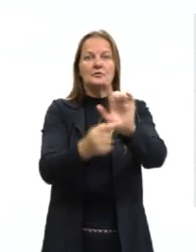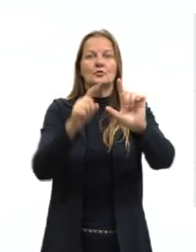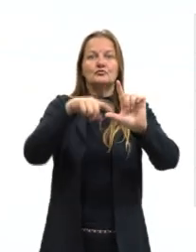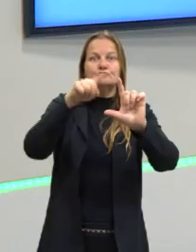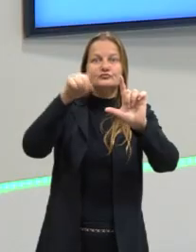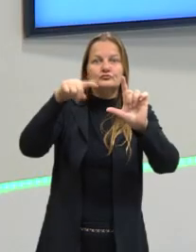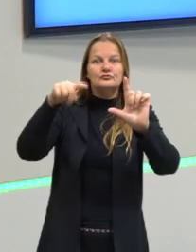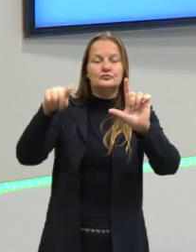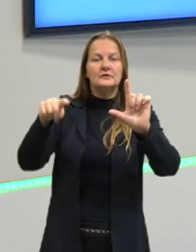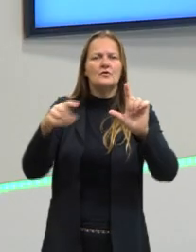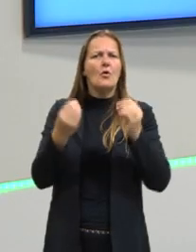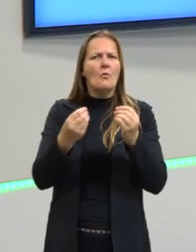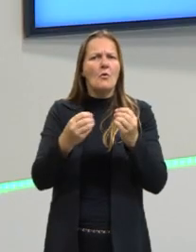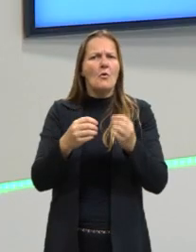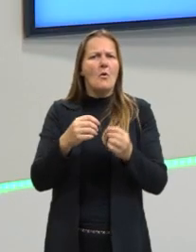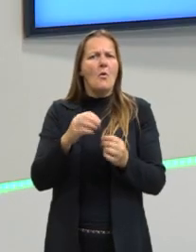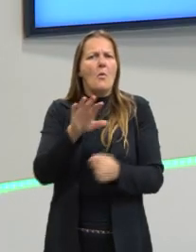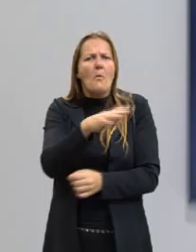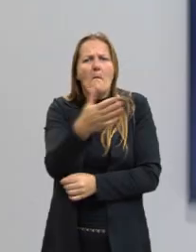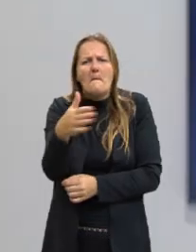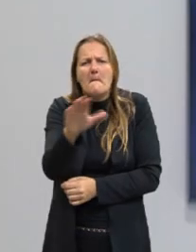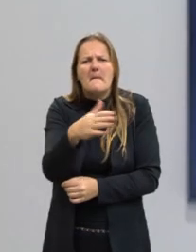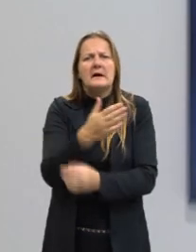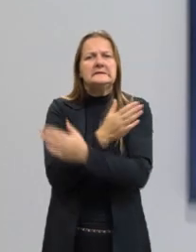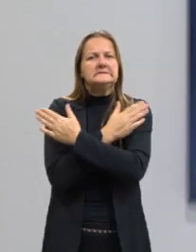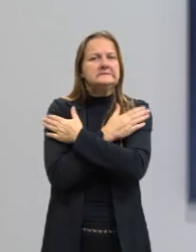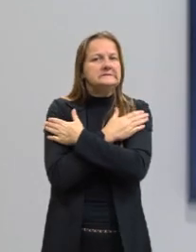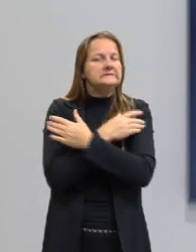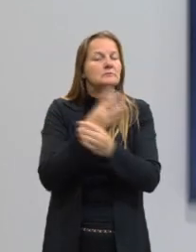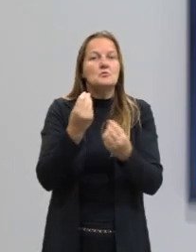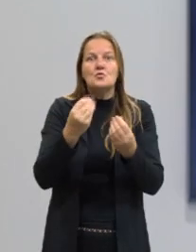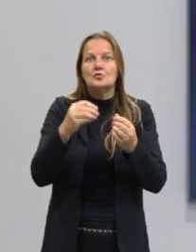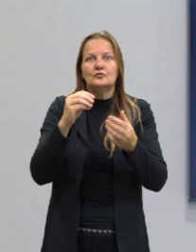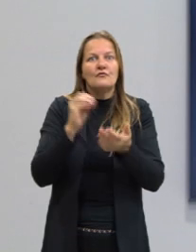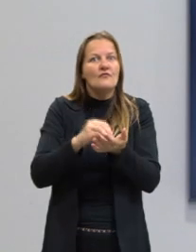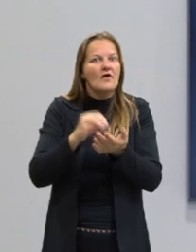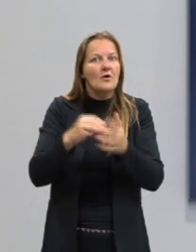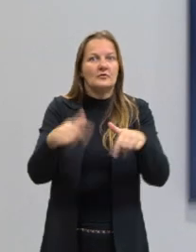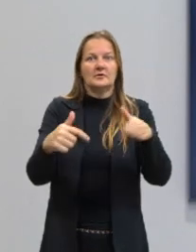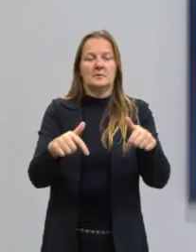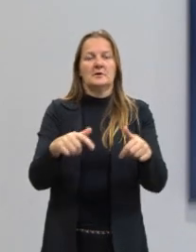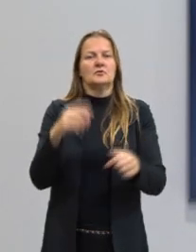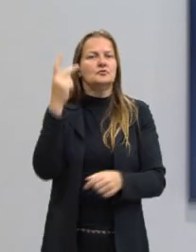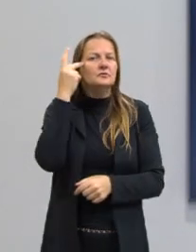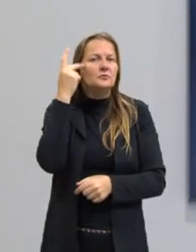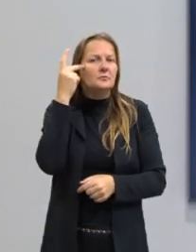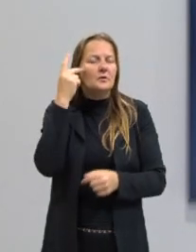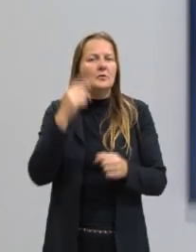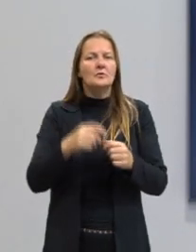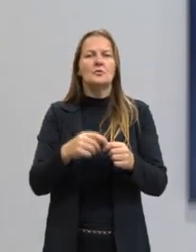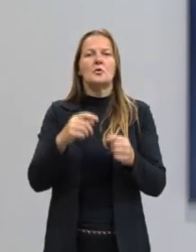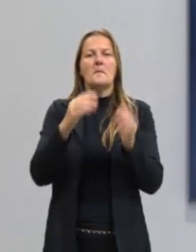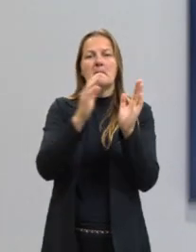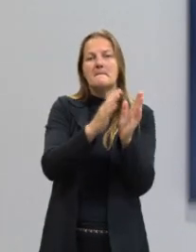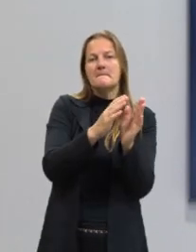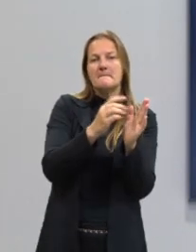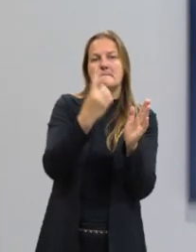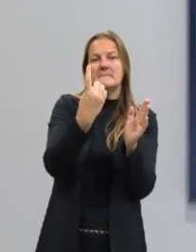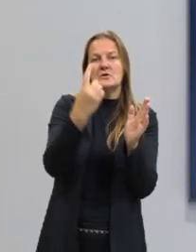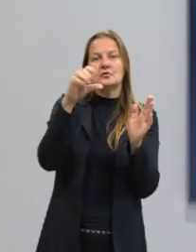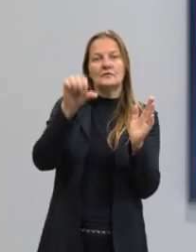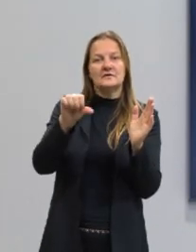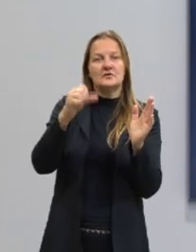desemprego médias anuais da taxa de desemprego Total Grande São Paulo Grande São Paulo que vai do período